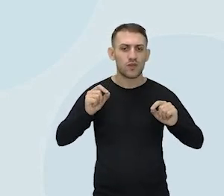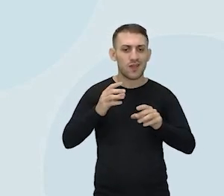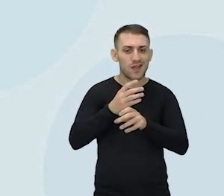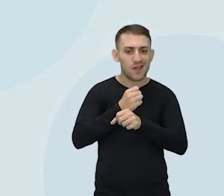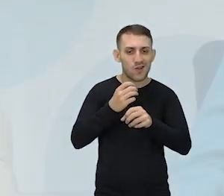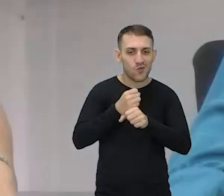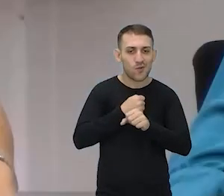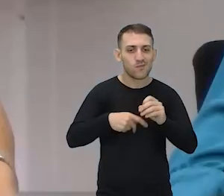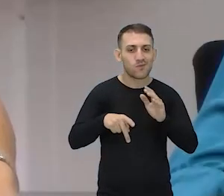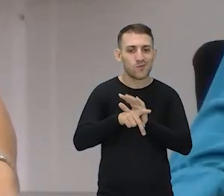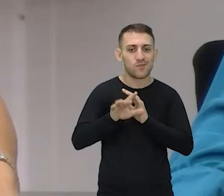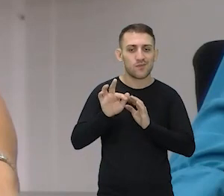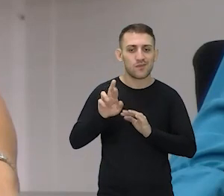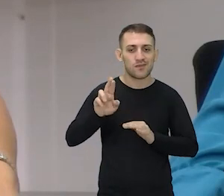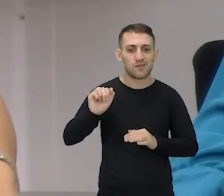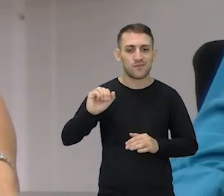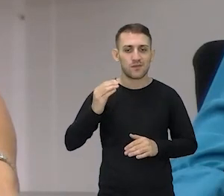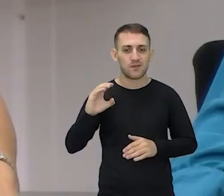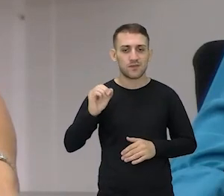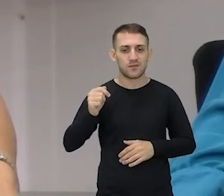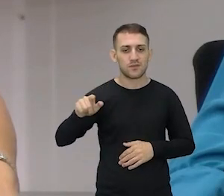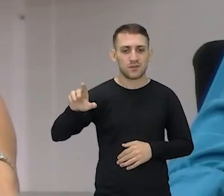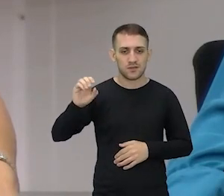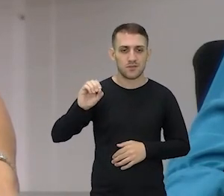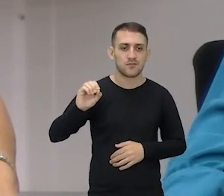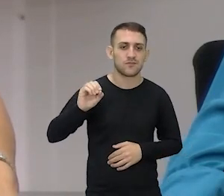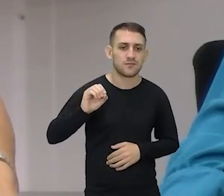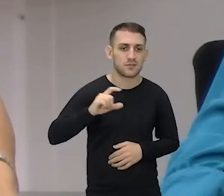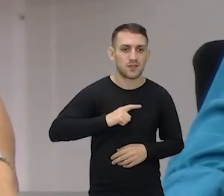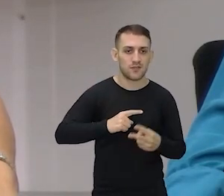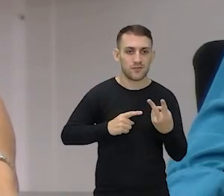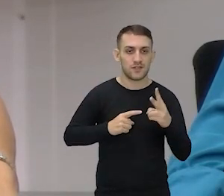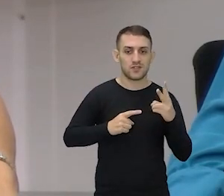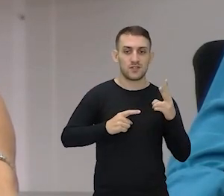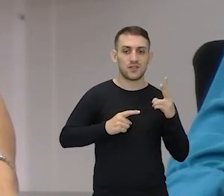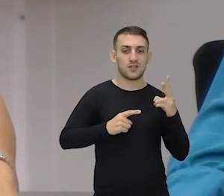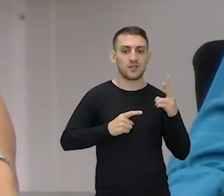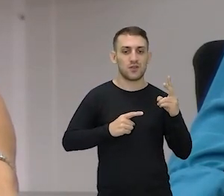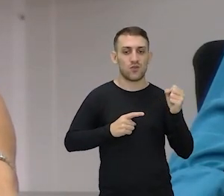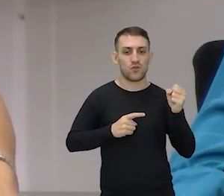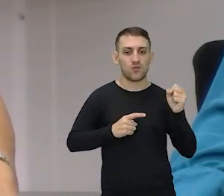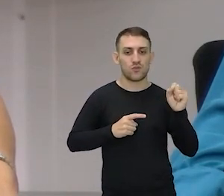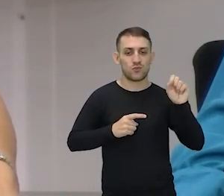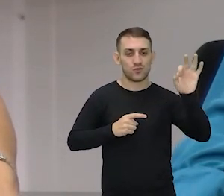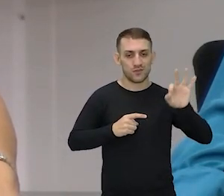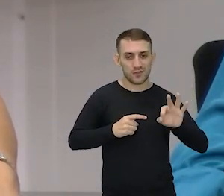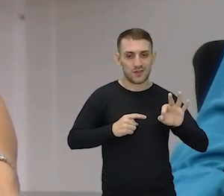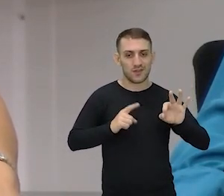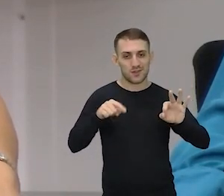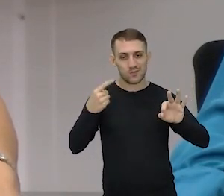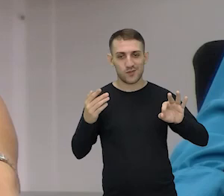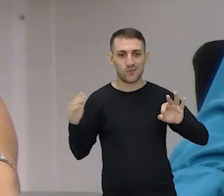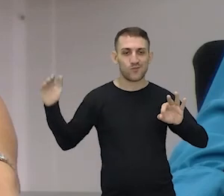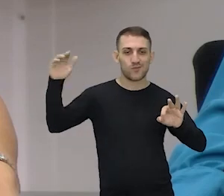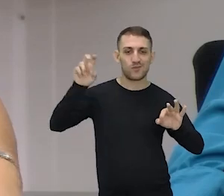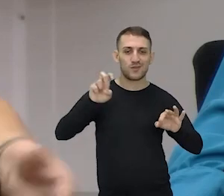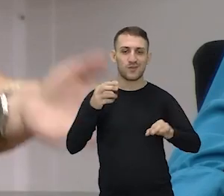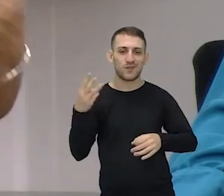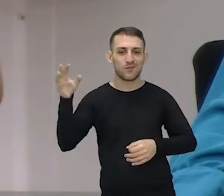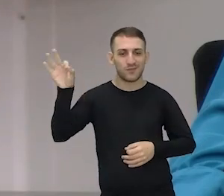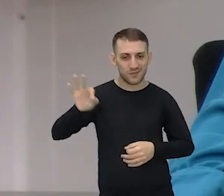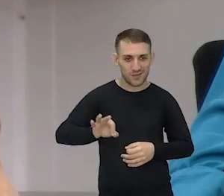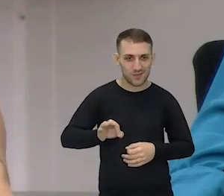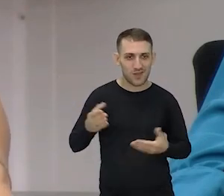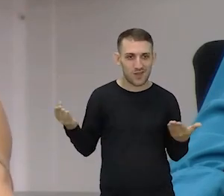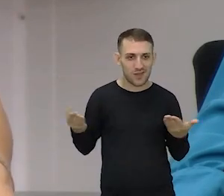das frações. Ela era de 28% e ela sobe para 53%